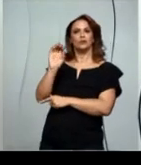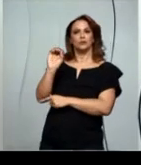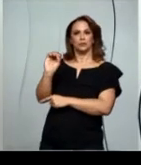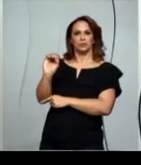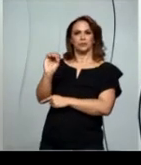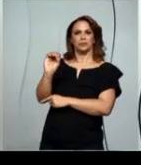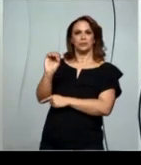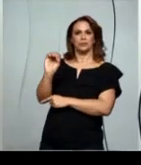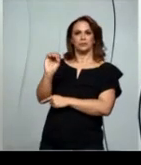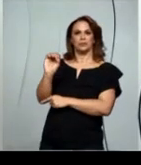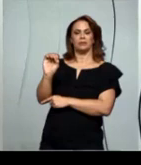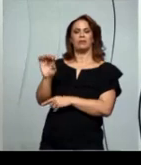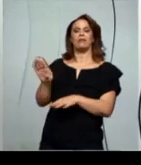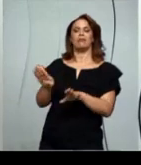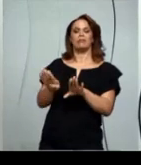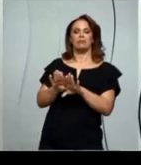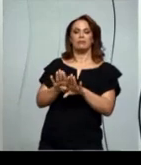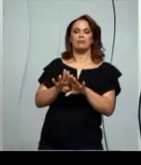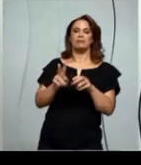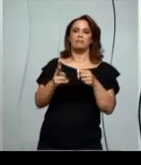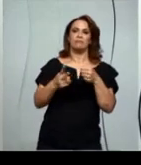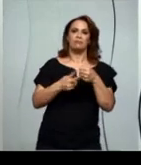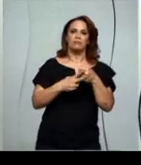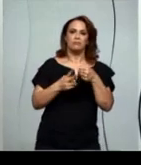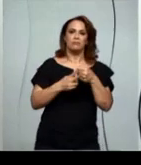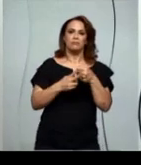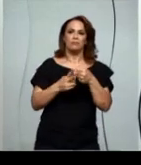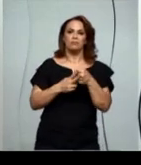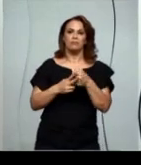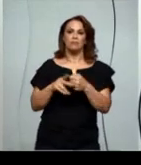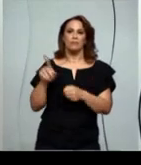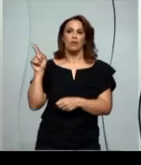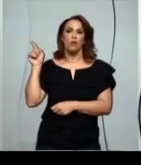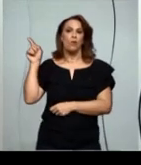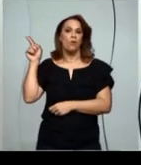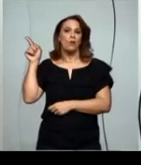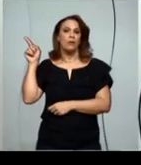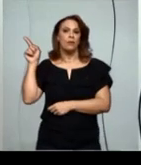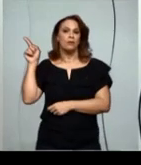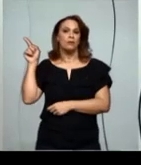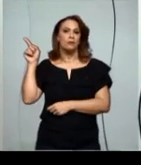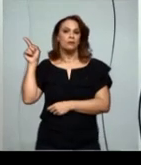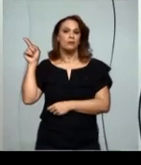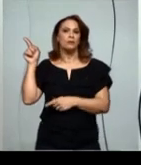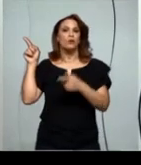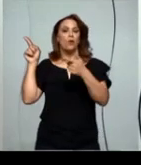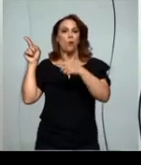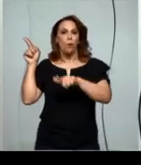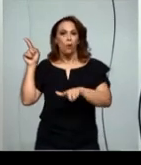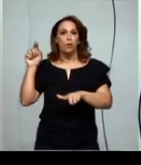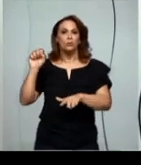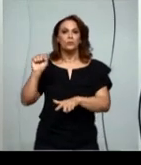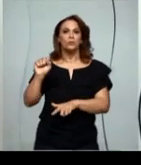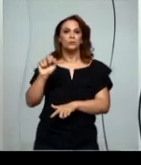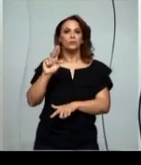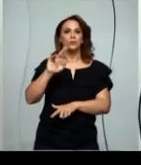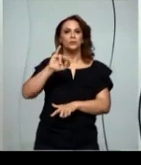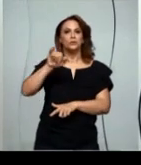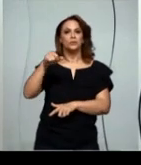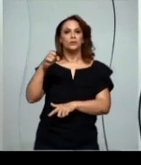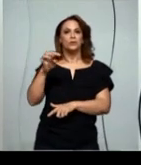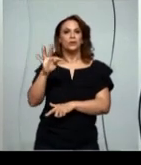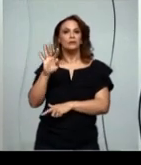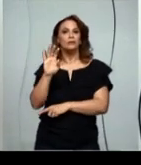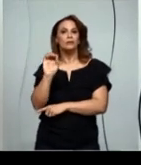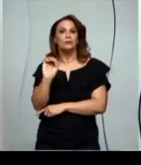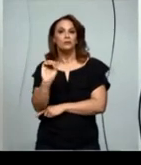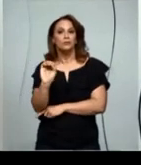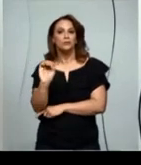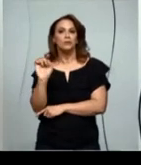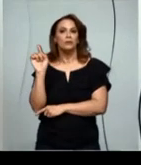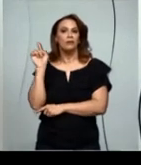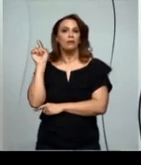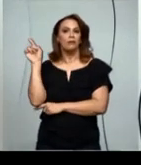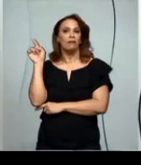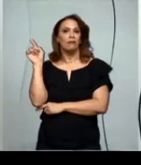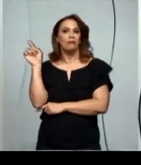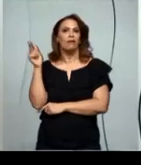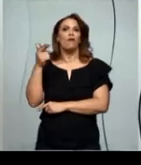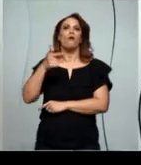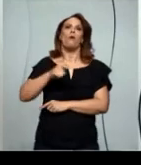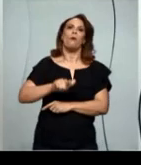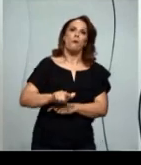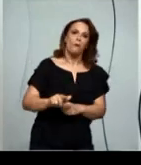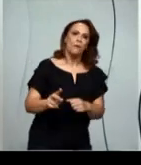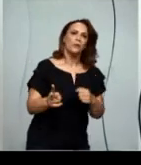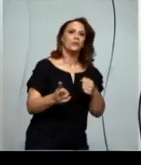Se nós formos continuar olhando, that, que é outro sujeito, increased, aumentou, outro verbo. Vamos